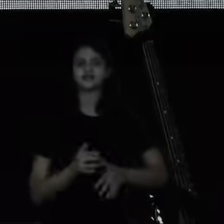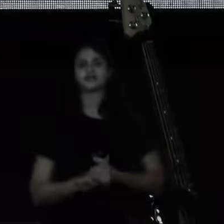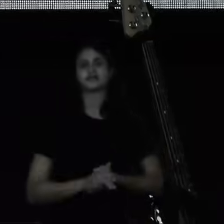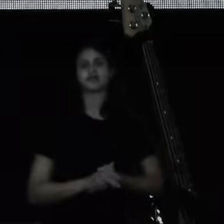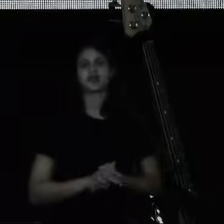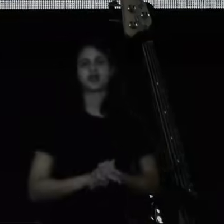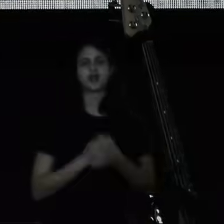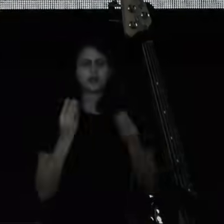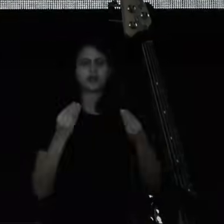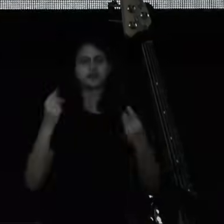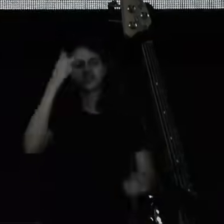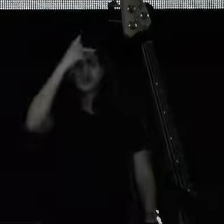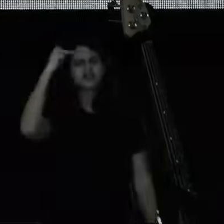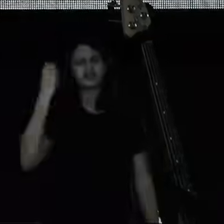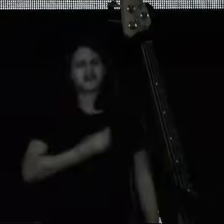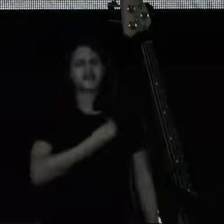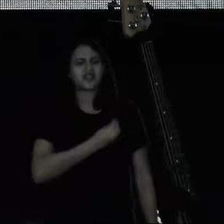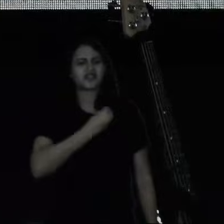rejeição.